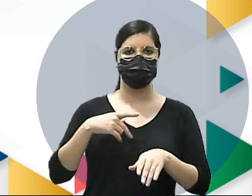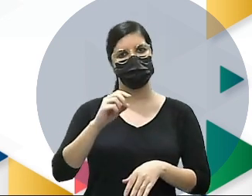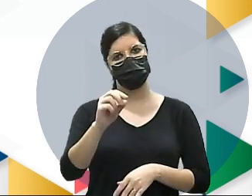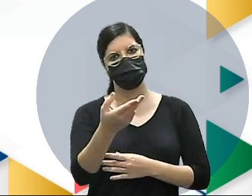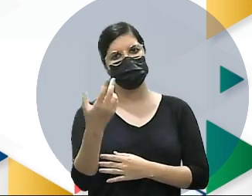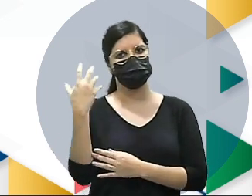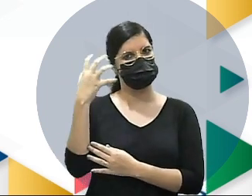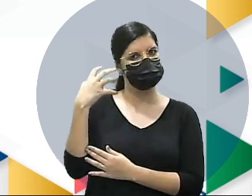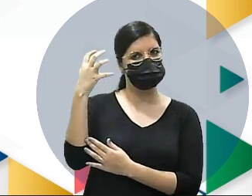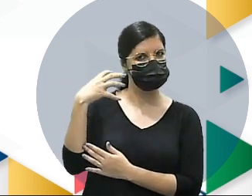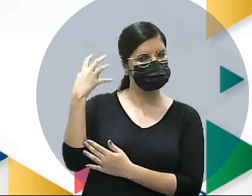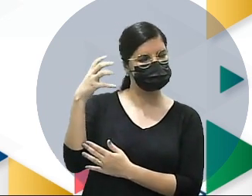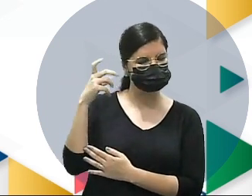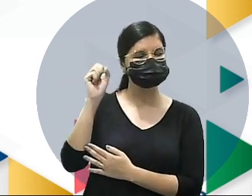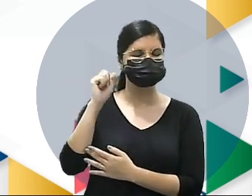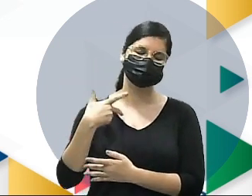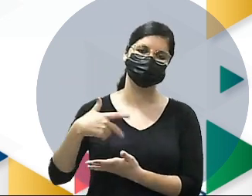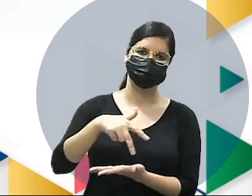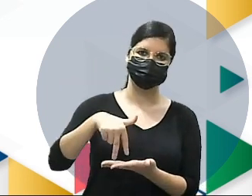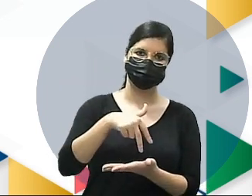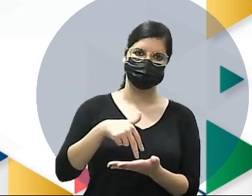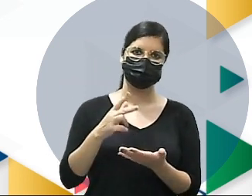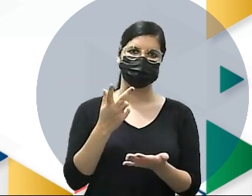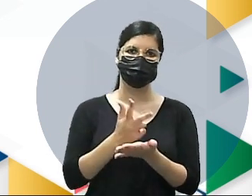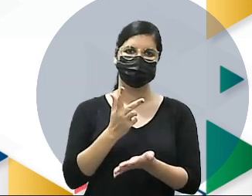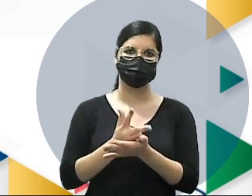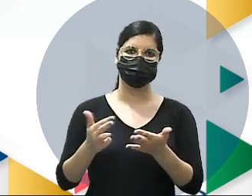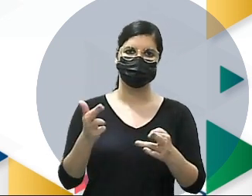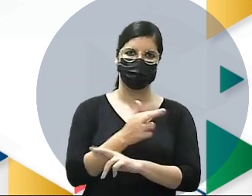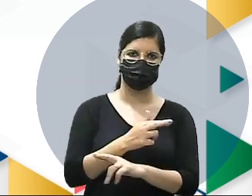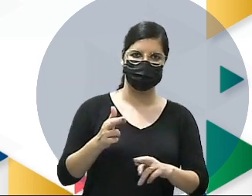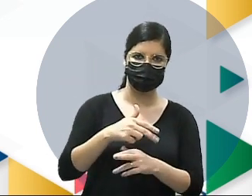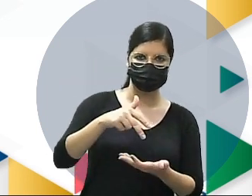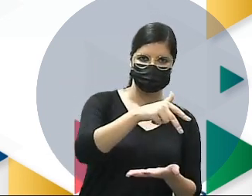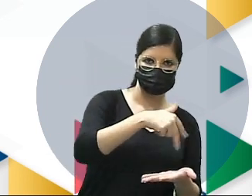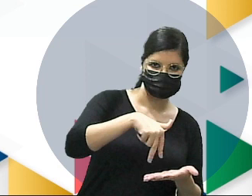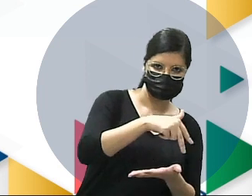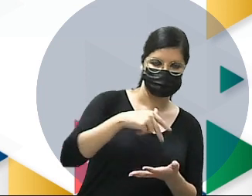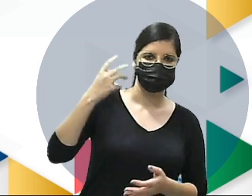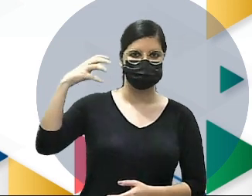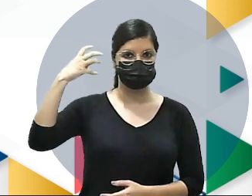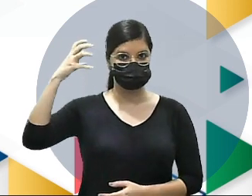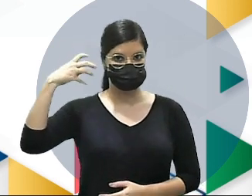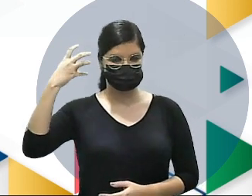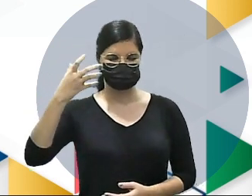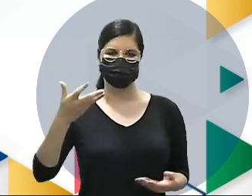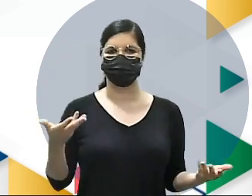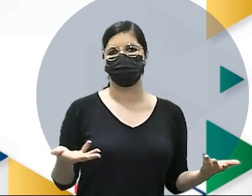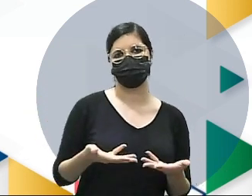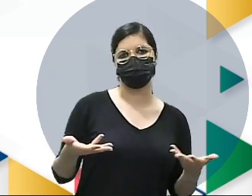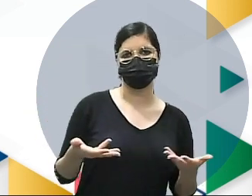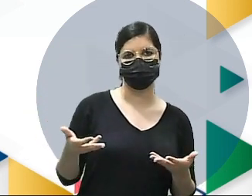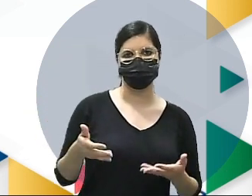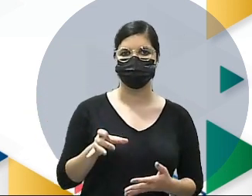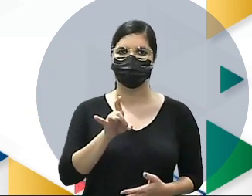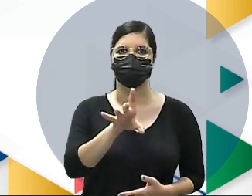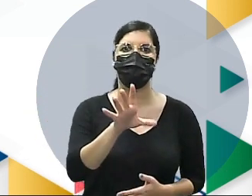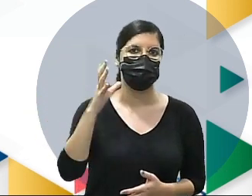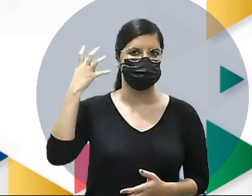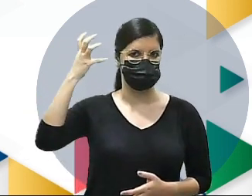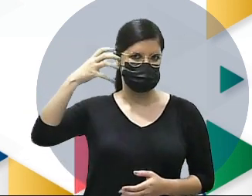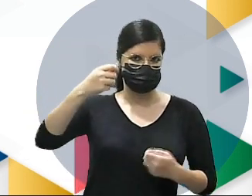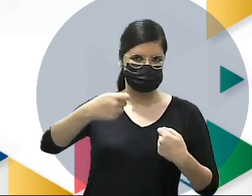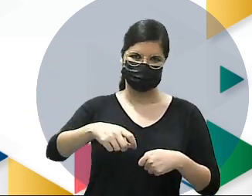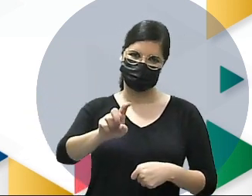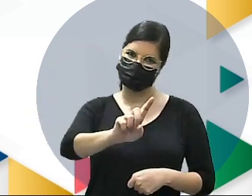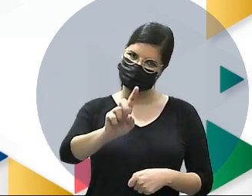geral ao som de uma música né então sempre se relaciona a dança a uma música mas hoje a gente sabe que não necessariamente você